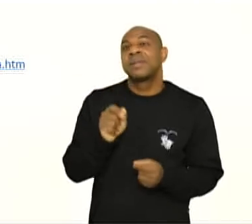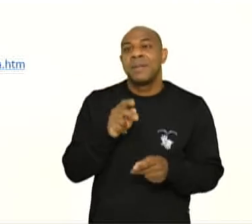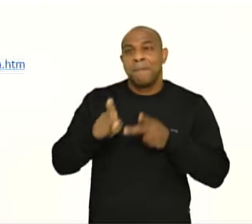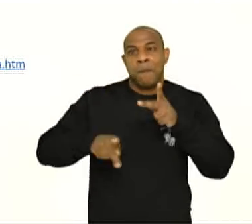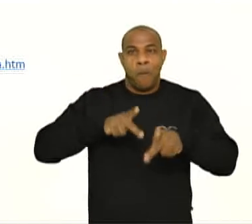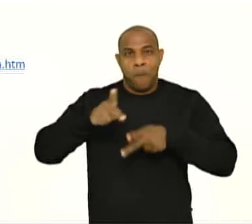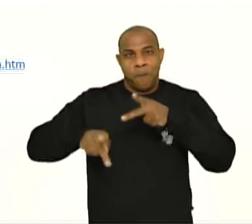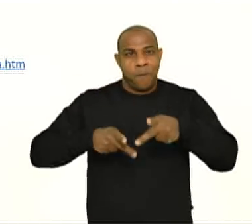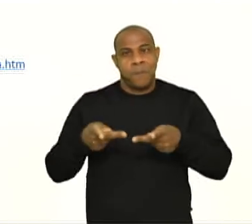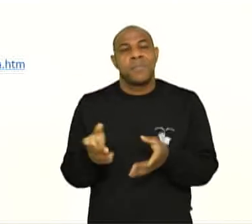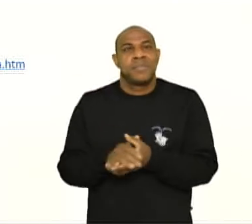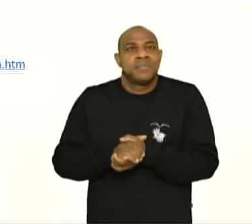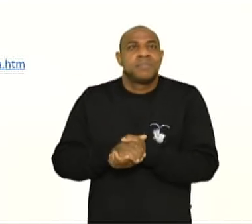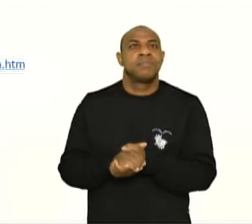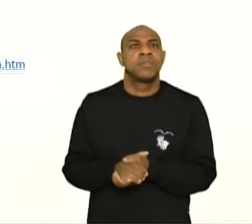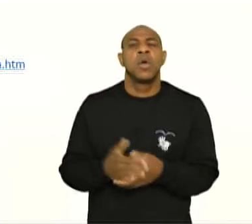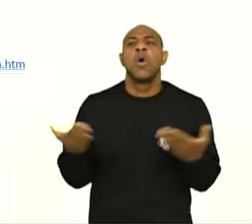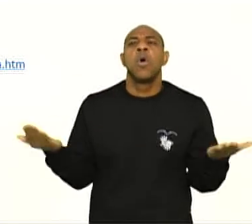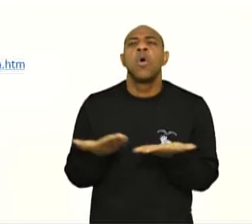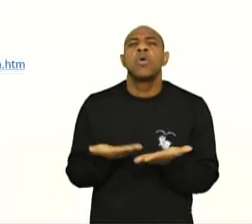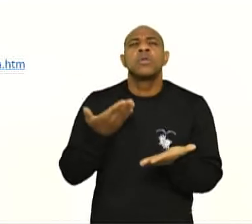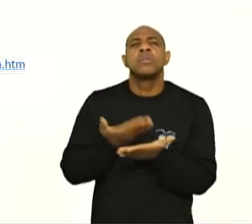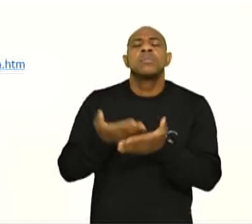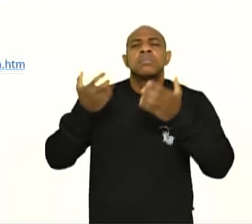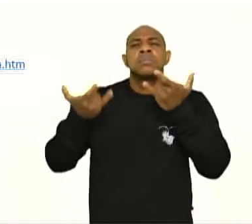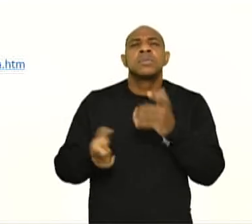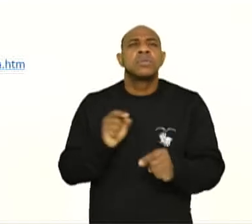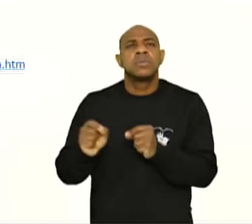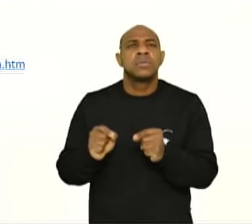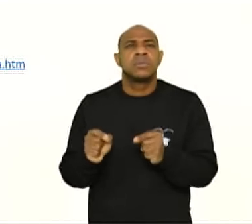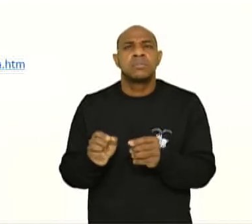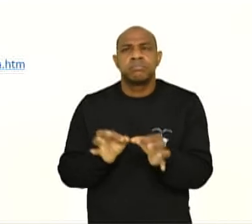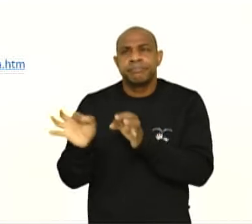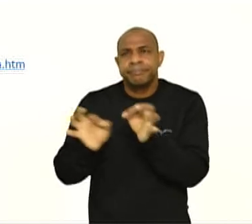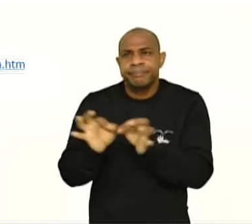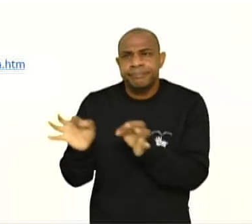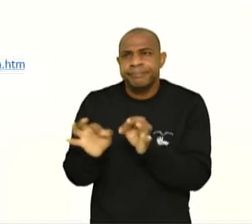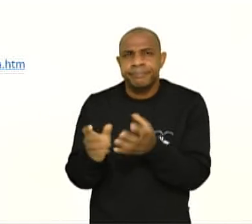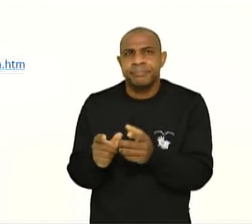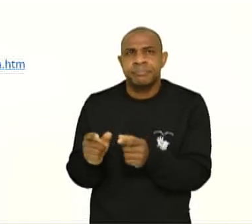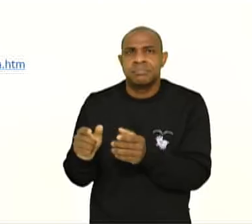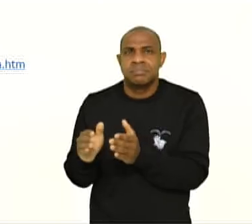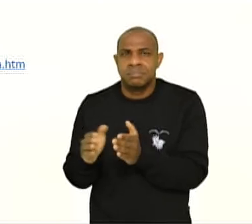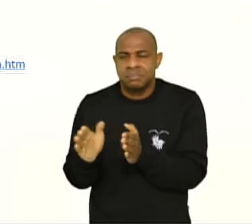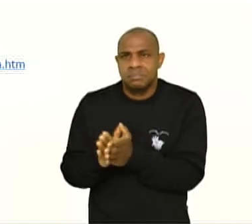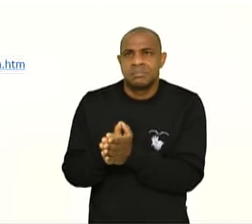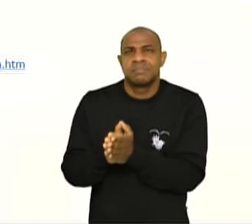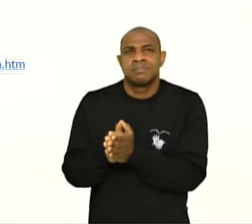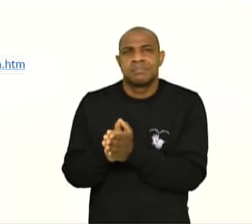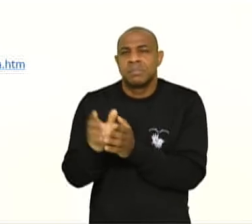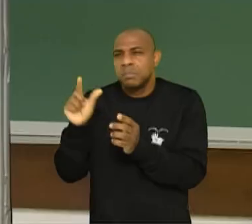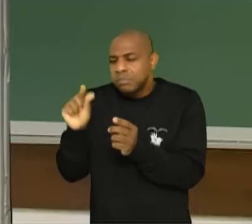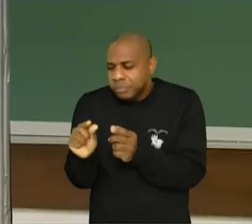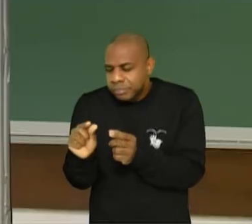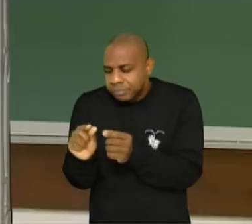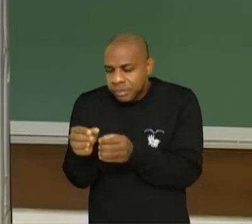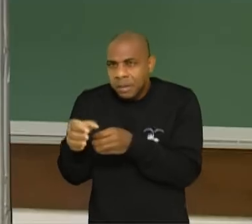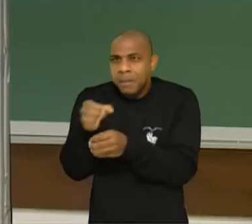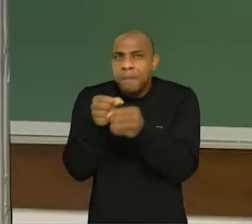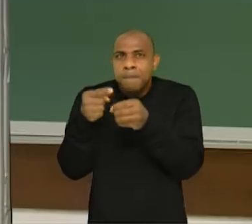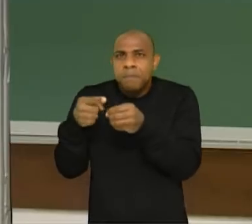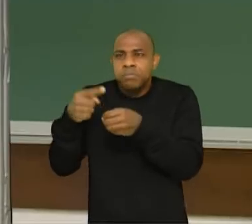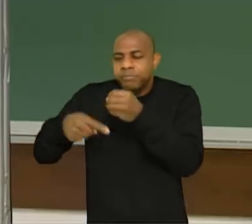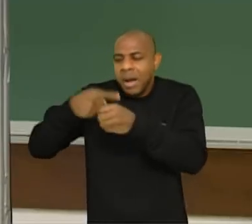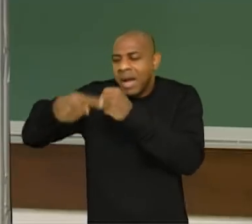Beleza, gente. O que vimos na aula de hoje, que os seres vivos se organizam do nível micro até o nível macro, ou seja, do nível de